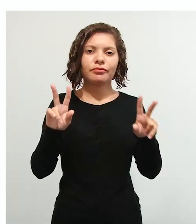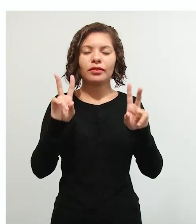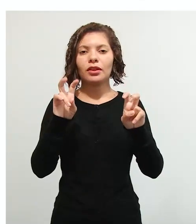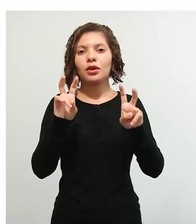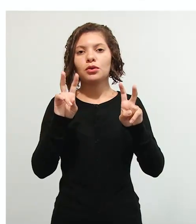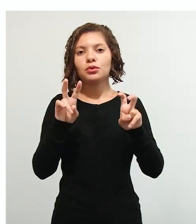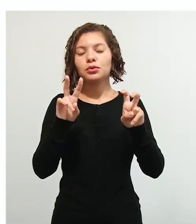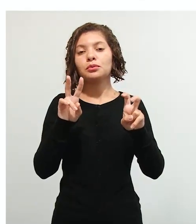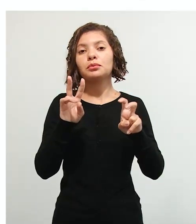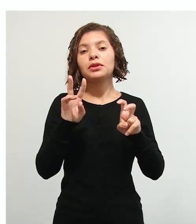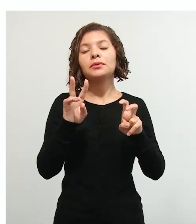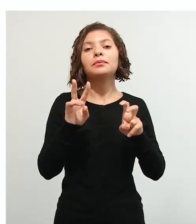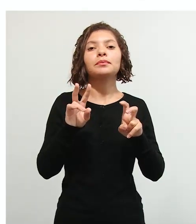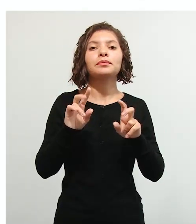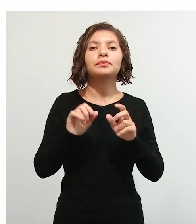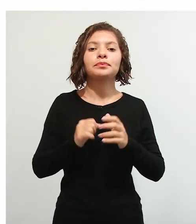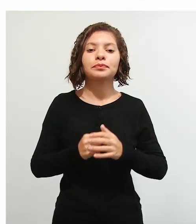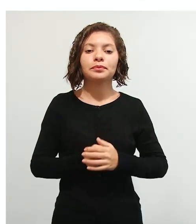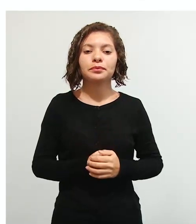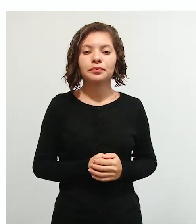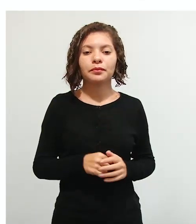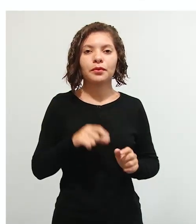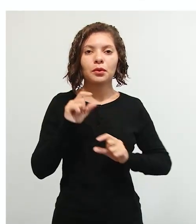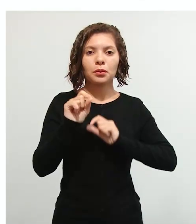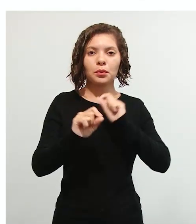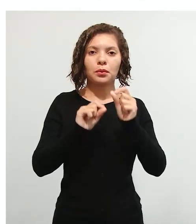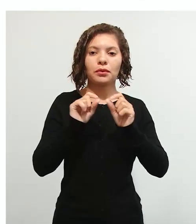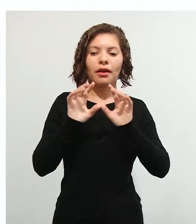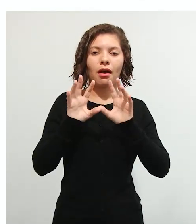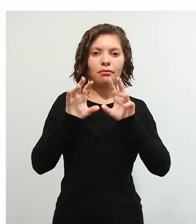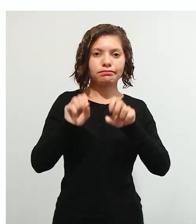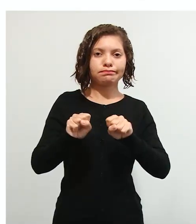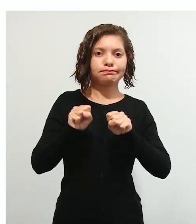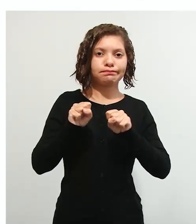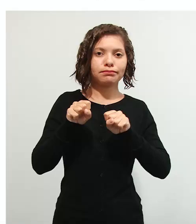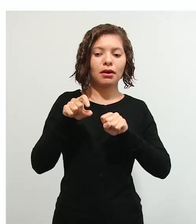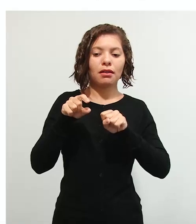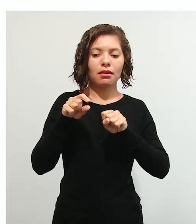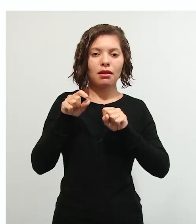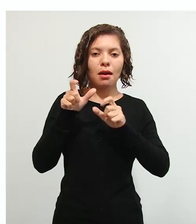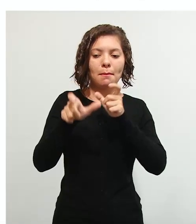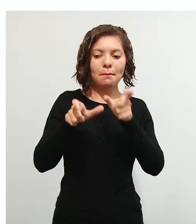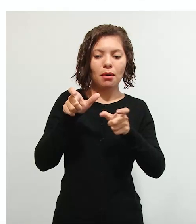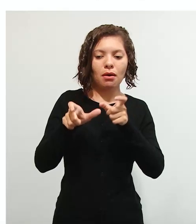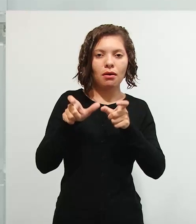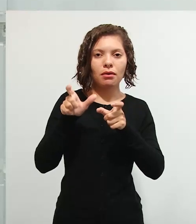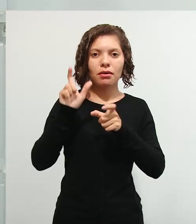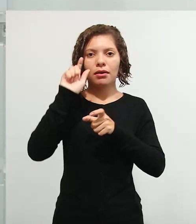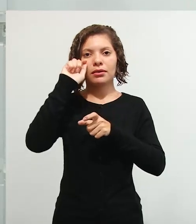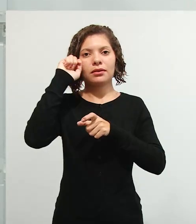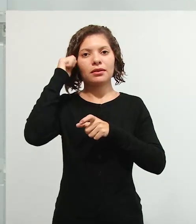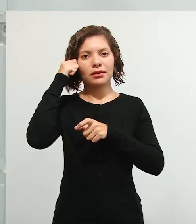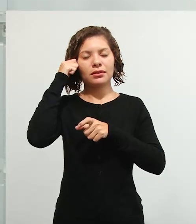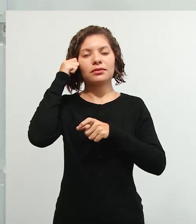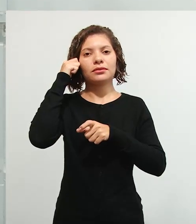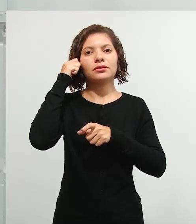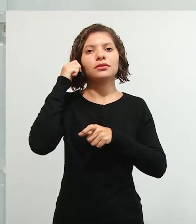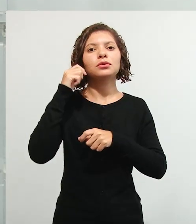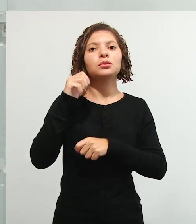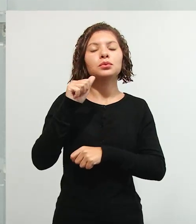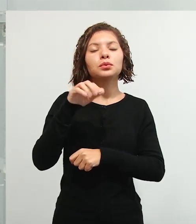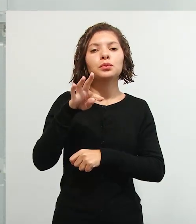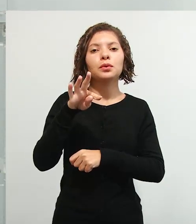sobre o tráfico negreiro no Atlântico. Certo? Volte aqui comigo. Então, esse tráfico negreiro